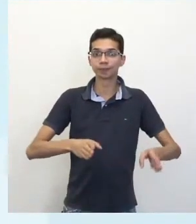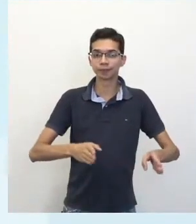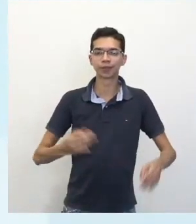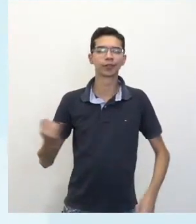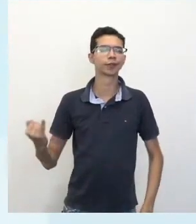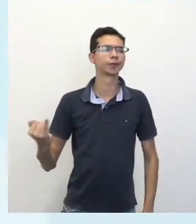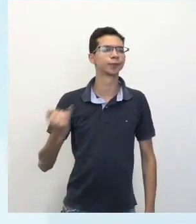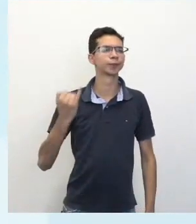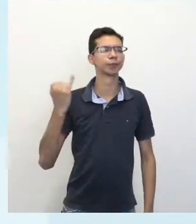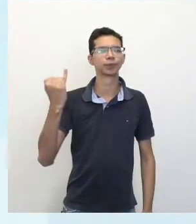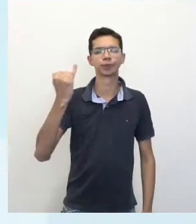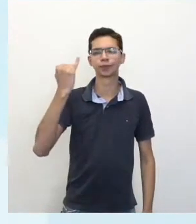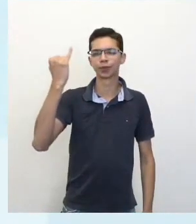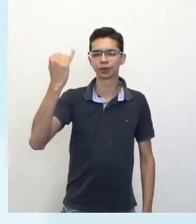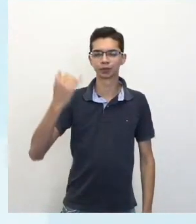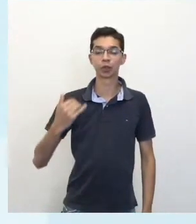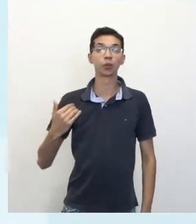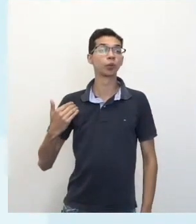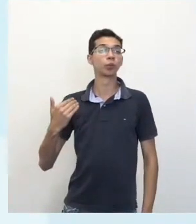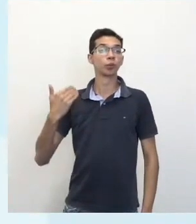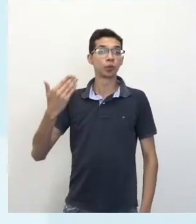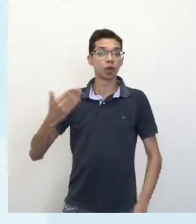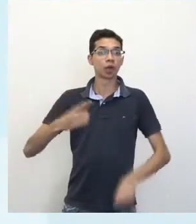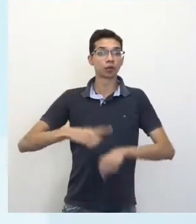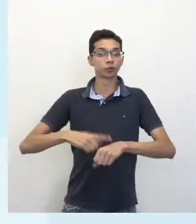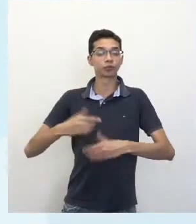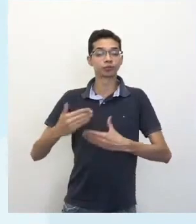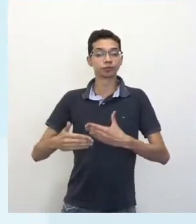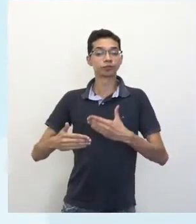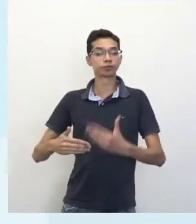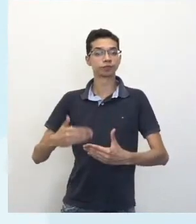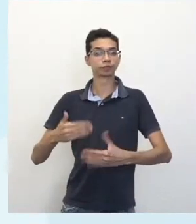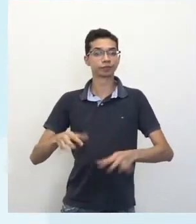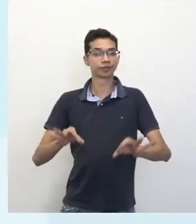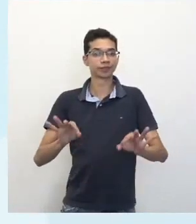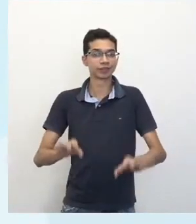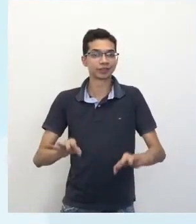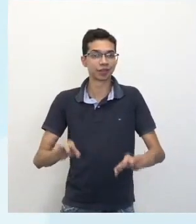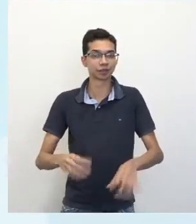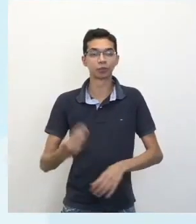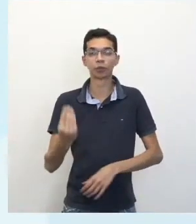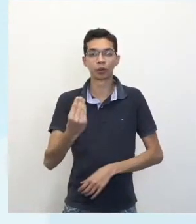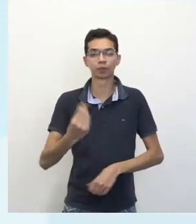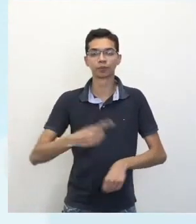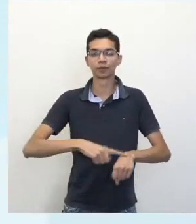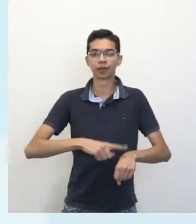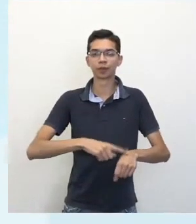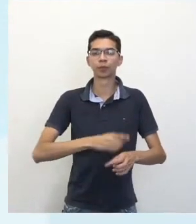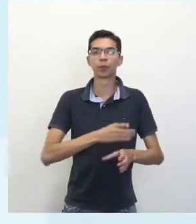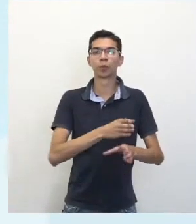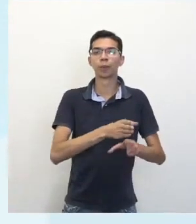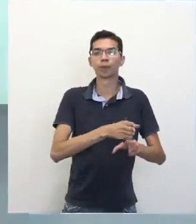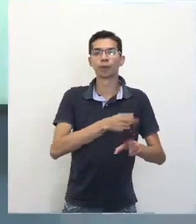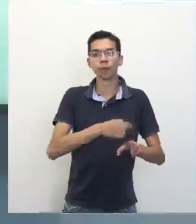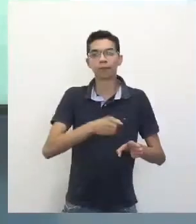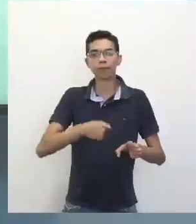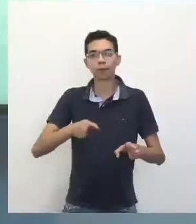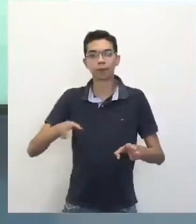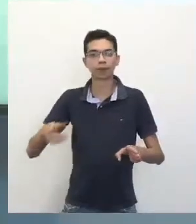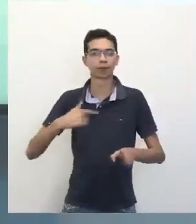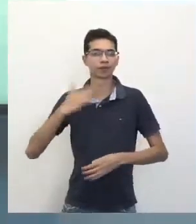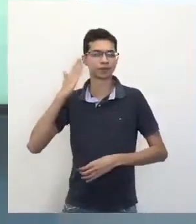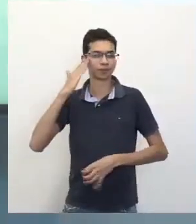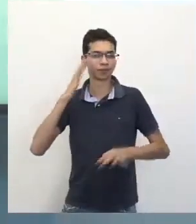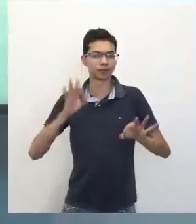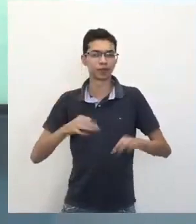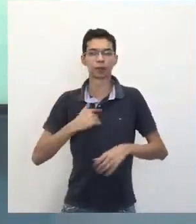quando cada etapa vai ser levada a termo, né? Quando eu tenho que ter etapas definidas. Eu não posso ficar a vida